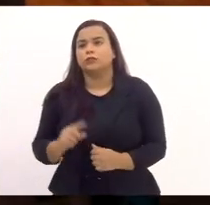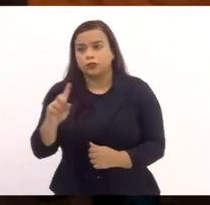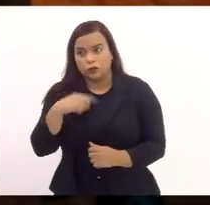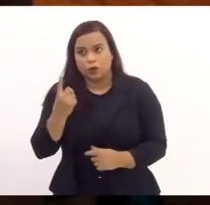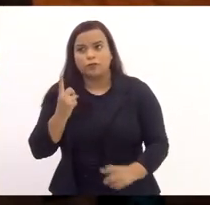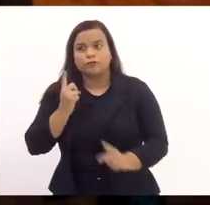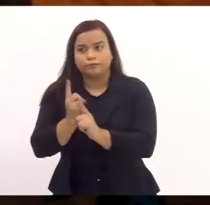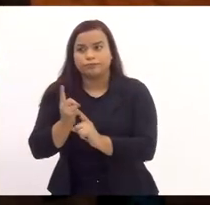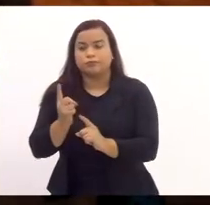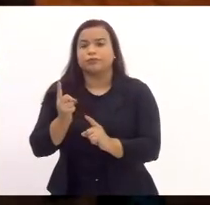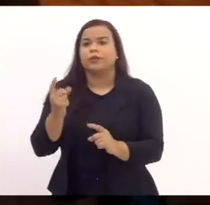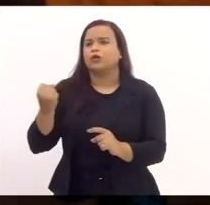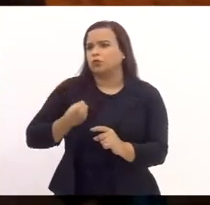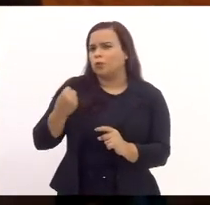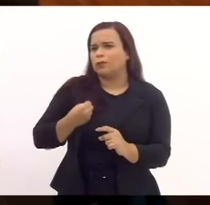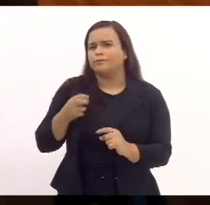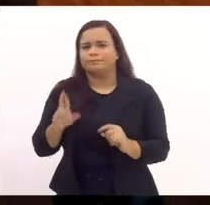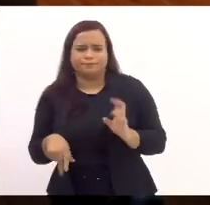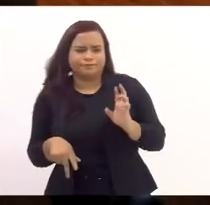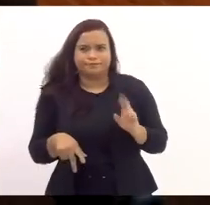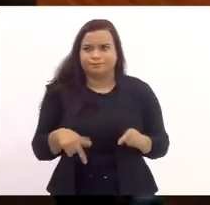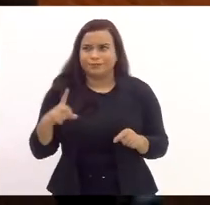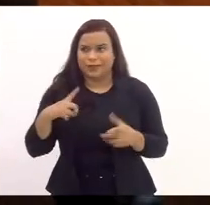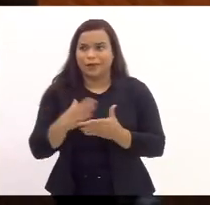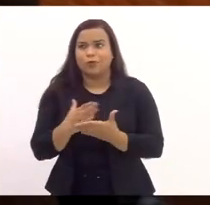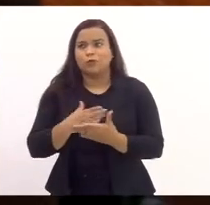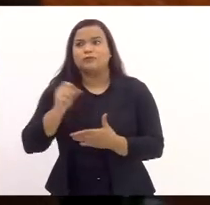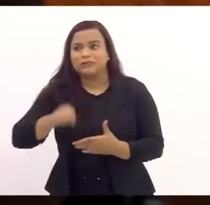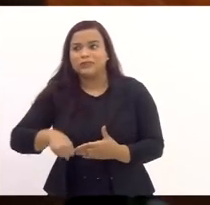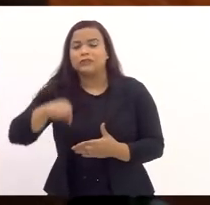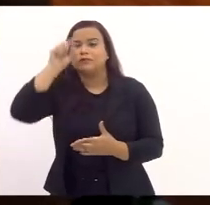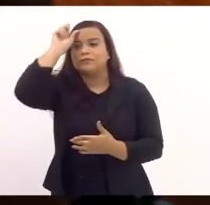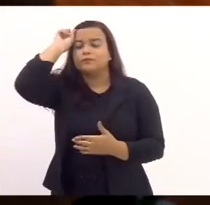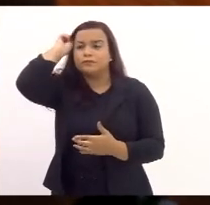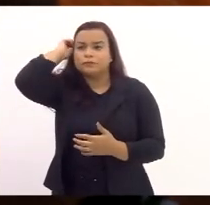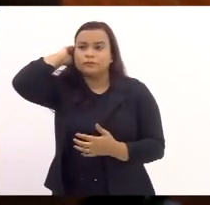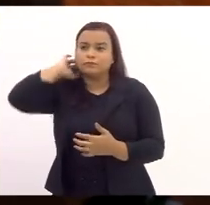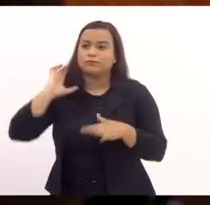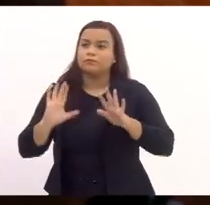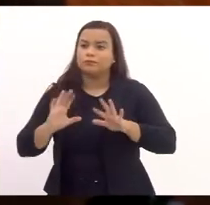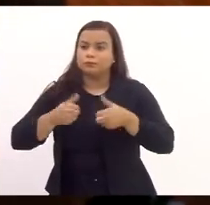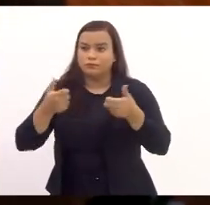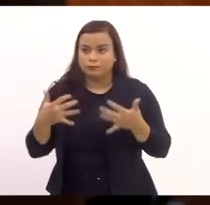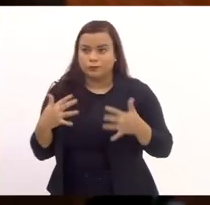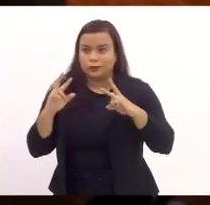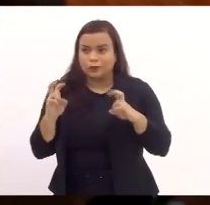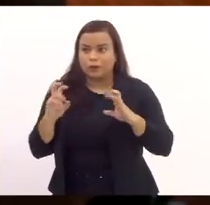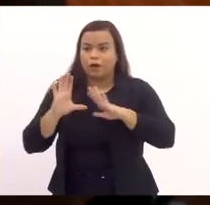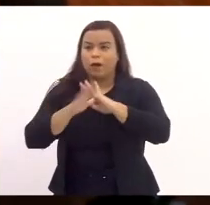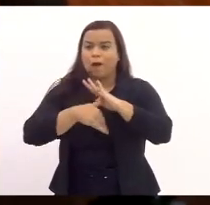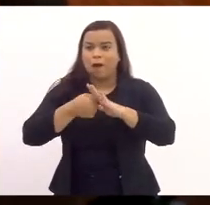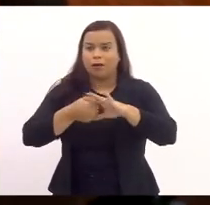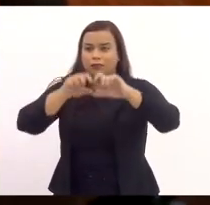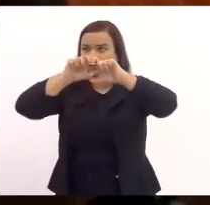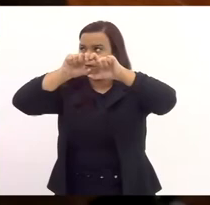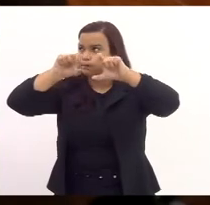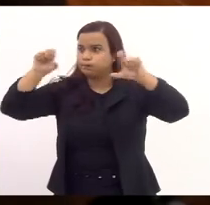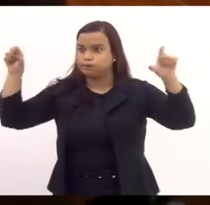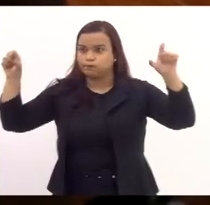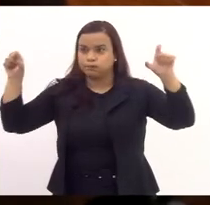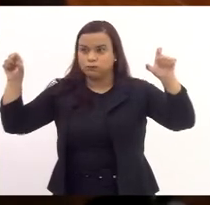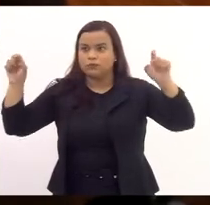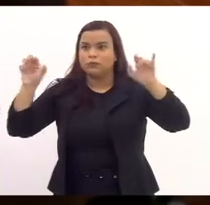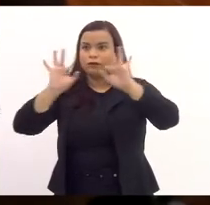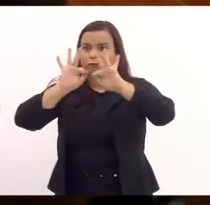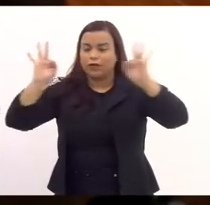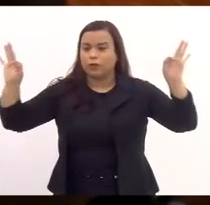identificou alguns números divulgados, e aí, sendo bem objetivo, em relação ao furto de cabos, e apenas sobre